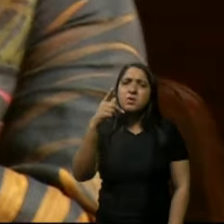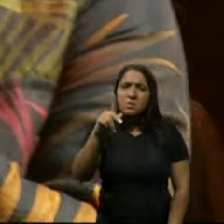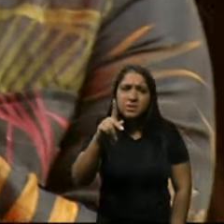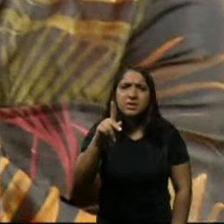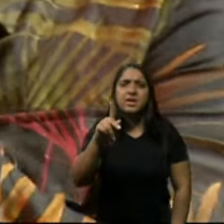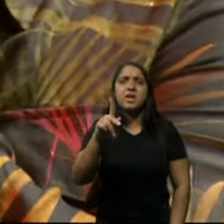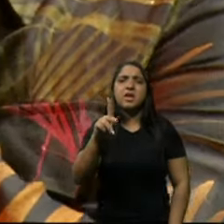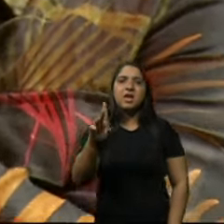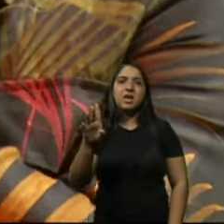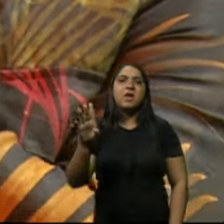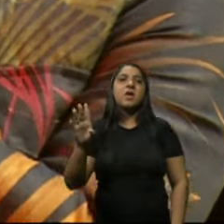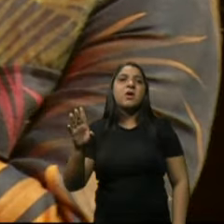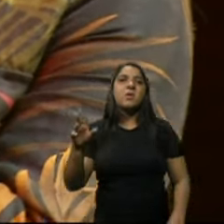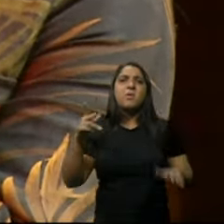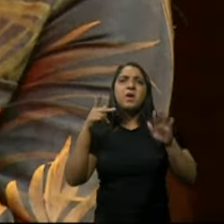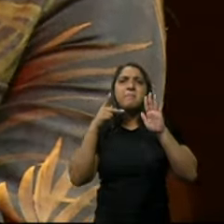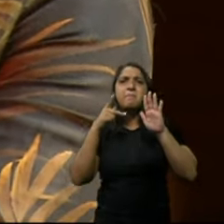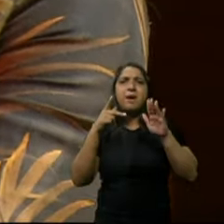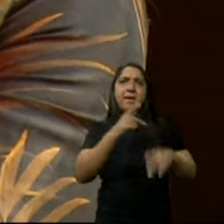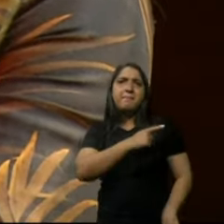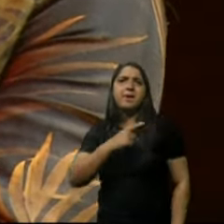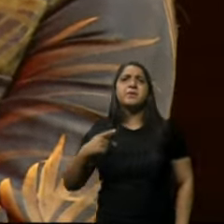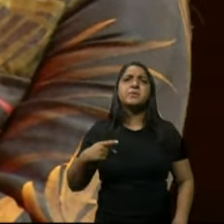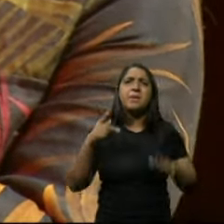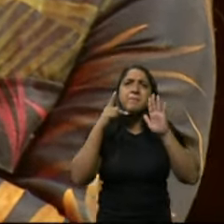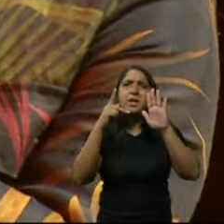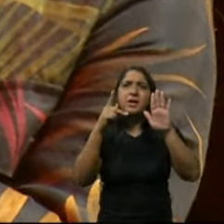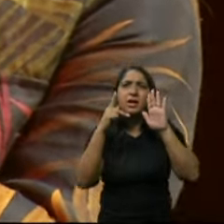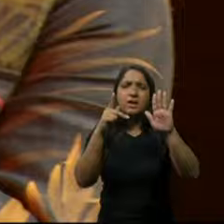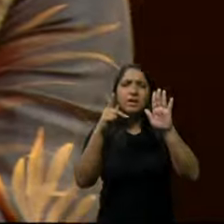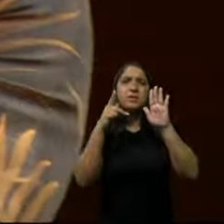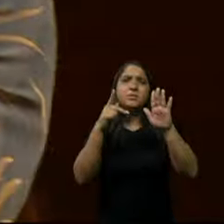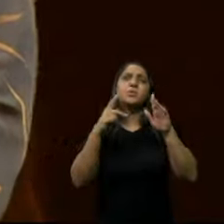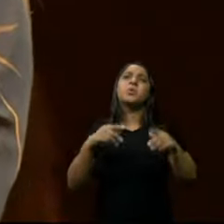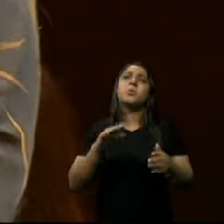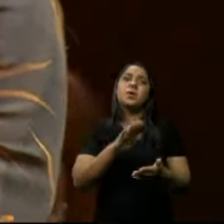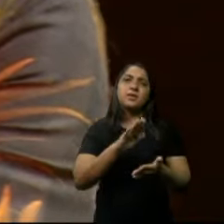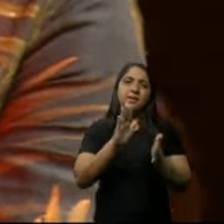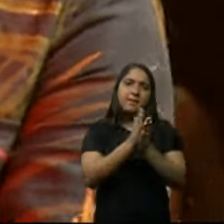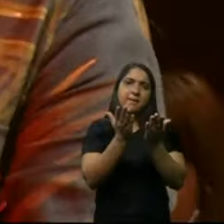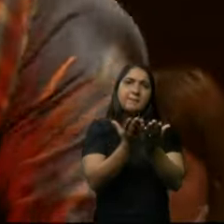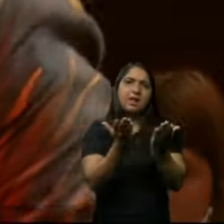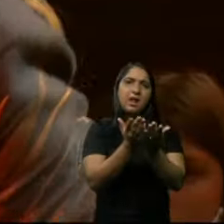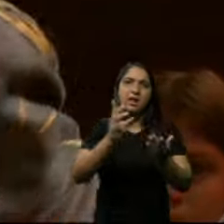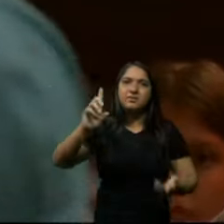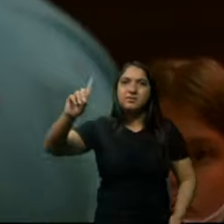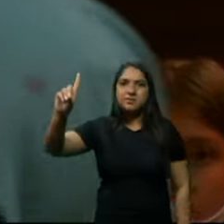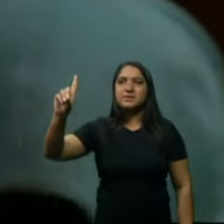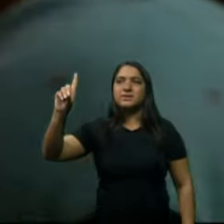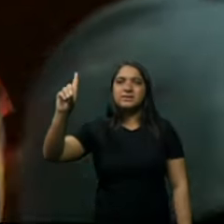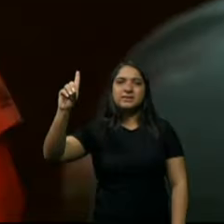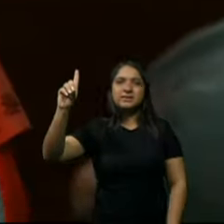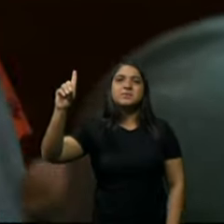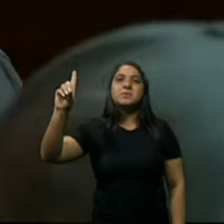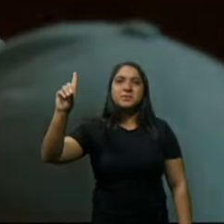pregador do Evangelho informação Licuri é aquela bastante babacona historiana